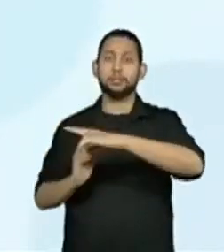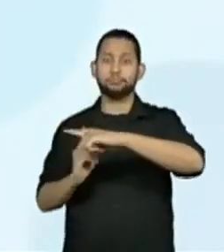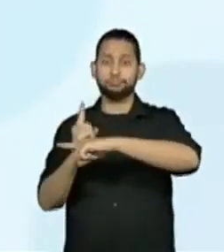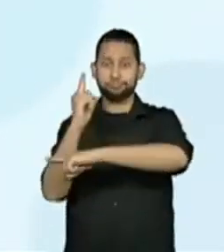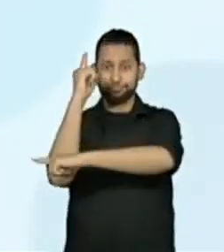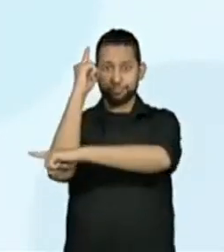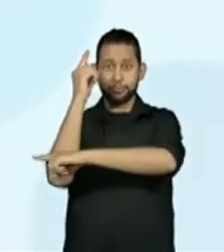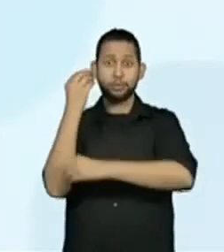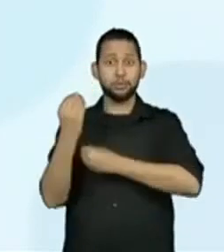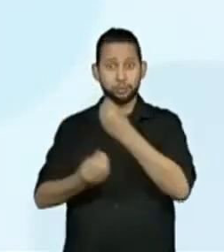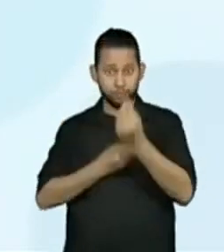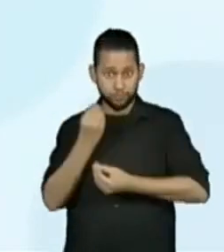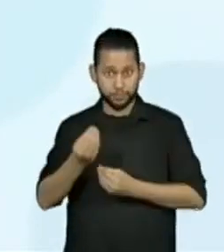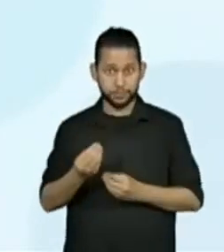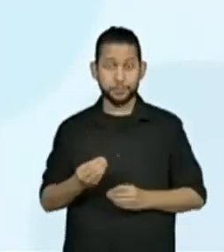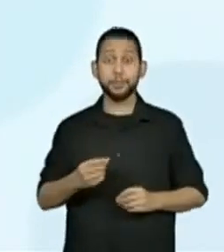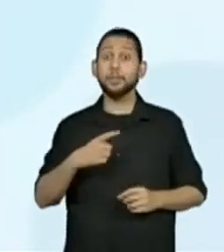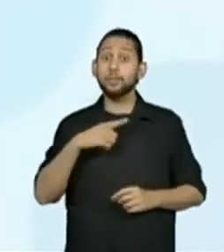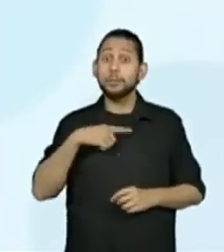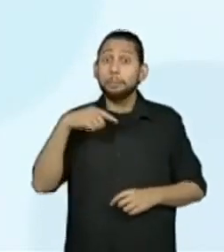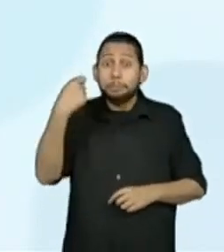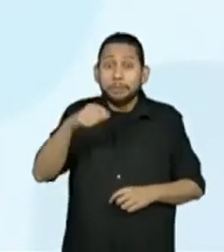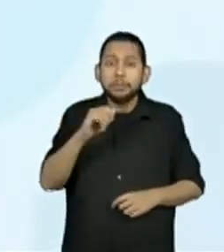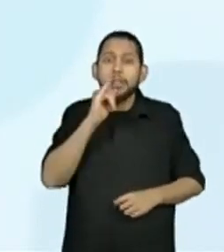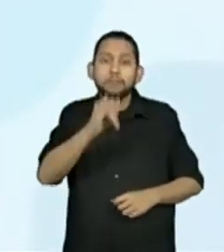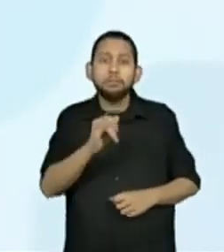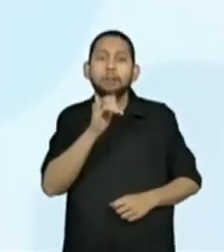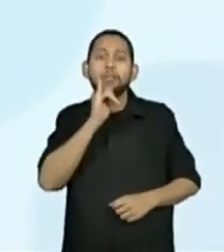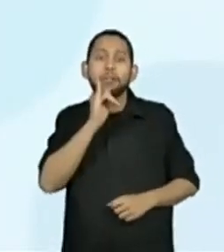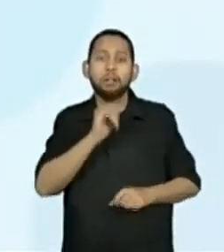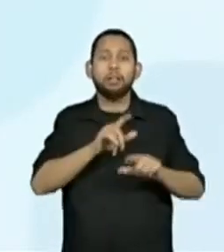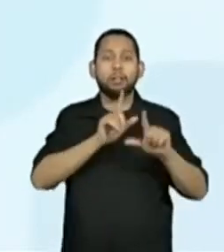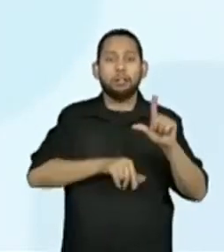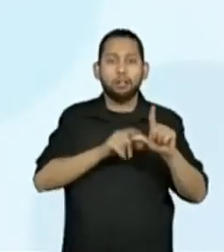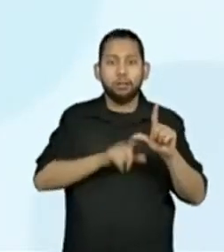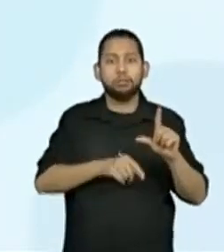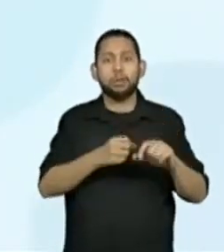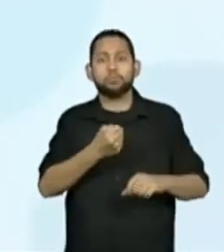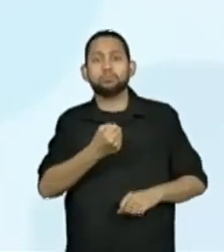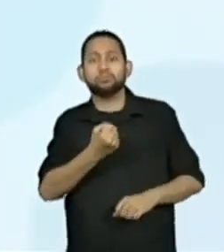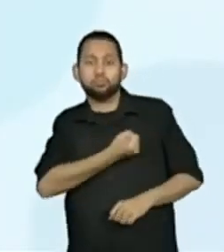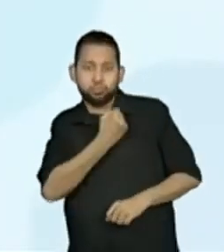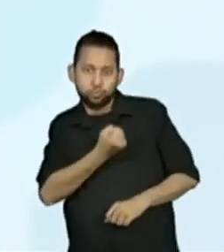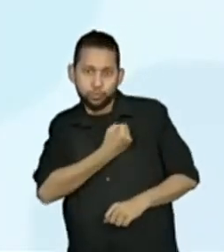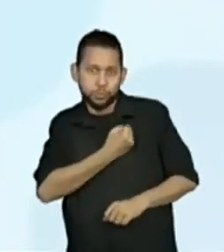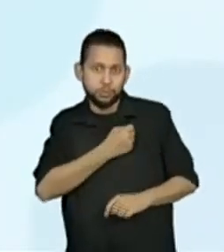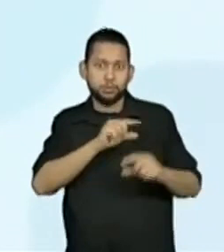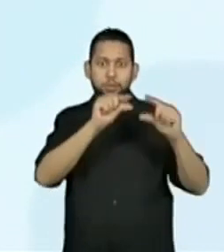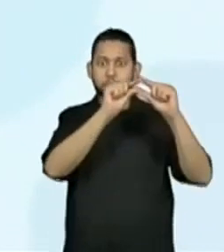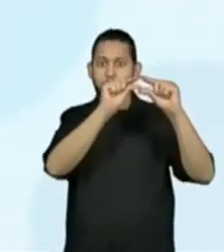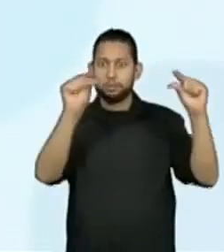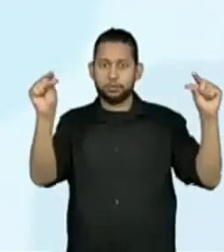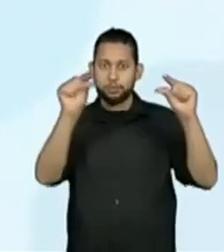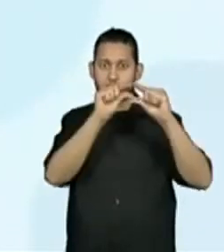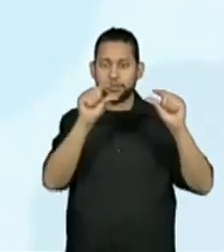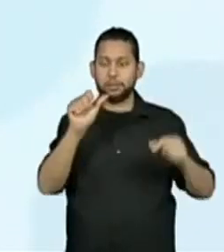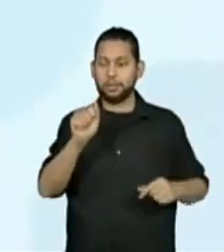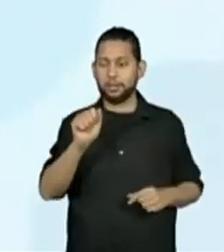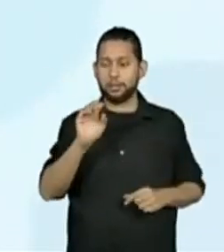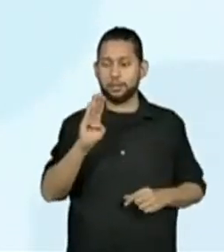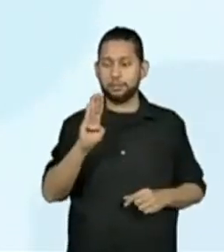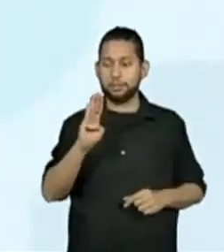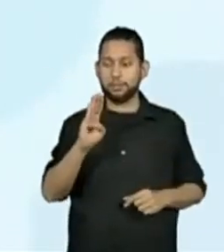quadrante. Falar as coordenadas, primeiro a abscissa, que é a horizontal. É a mesma coisa que horizontal. Como que é o nome?